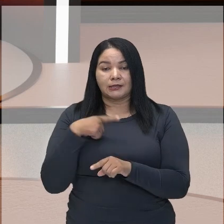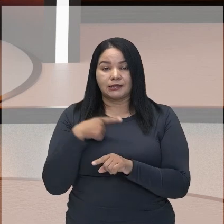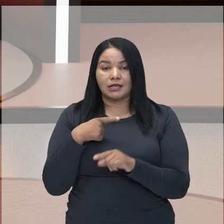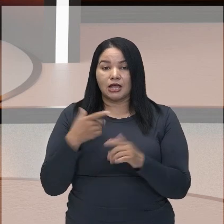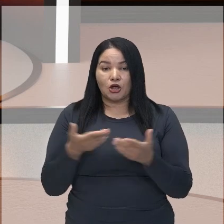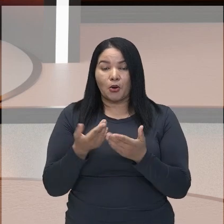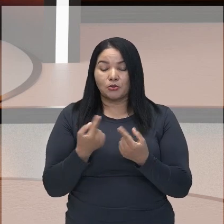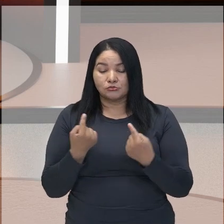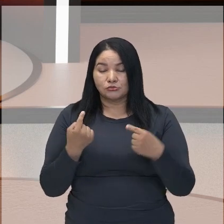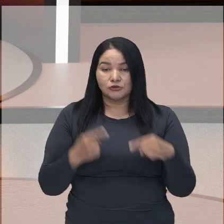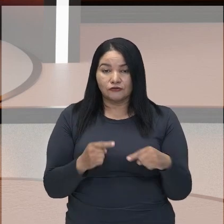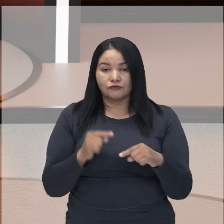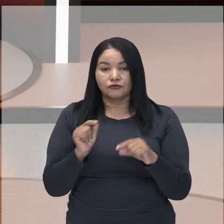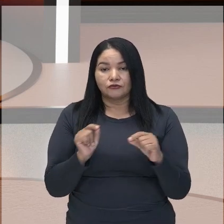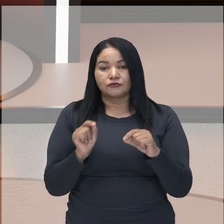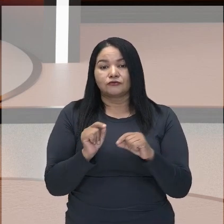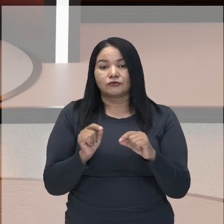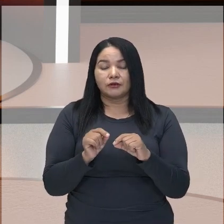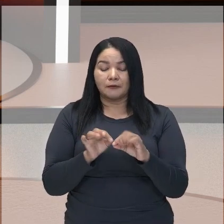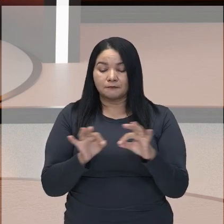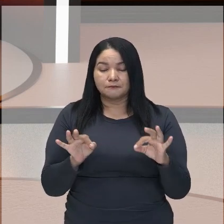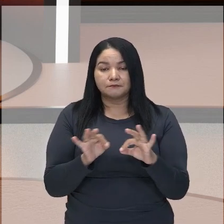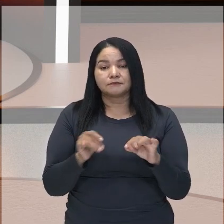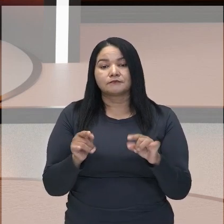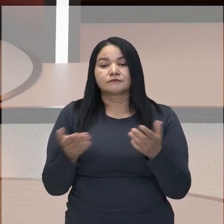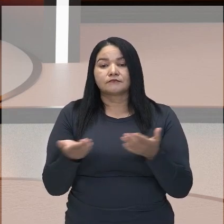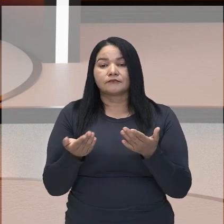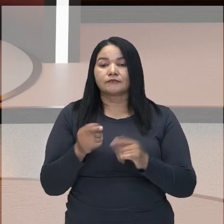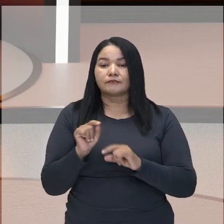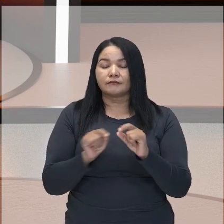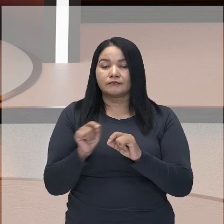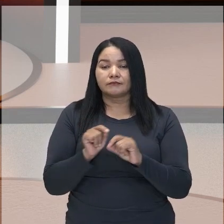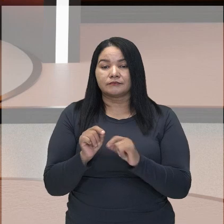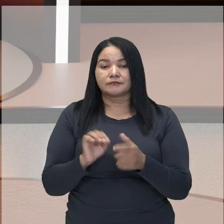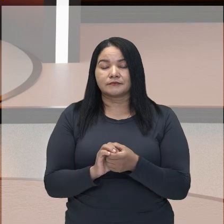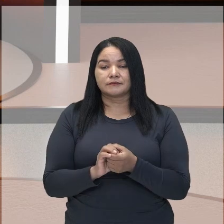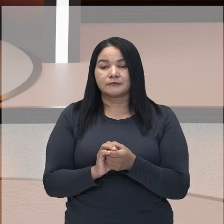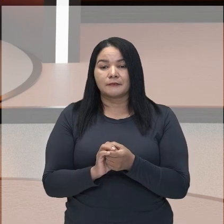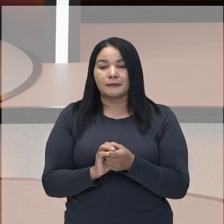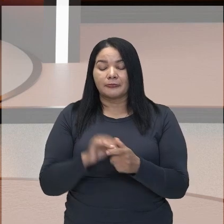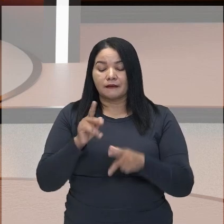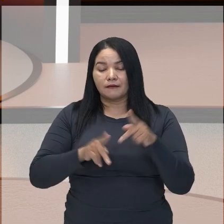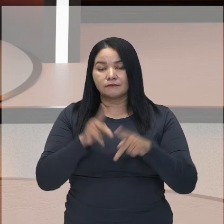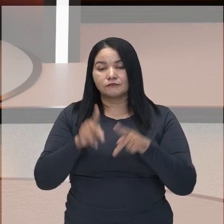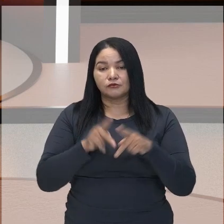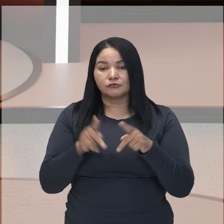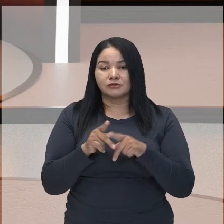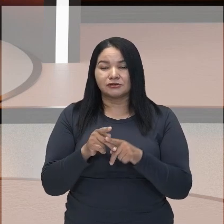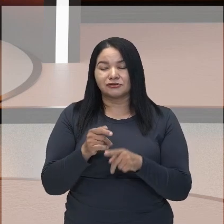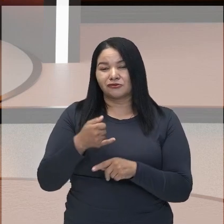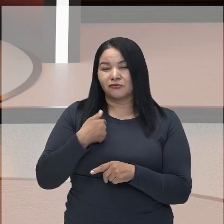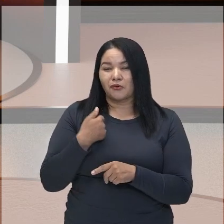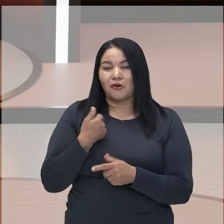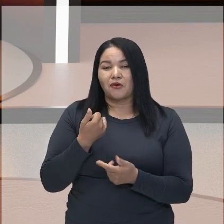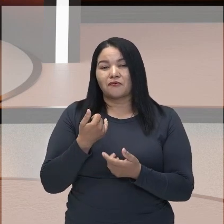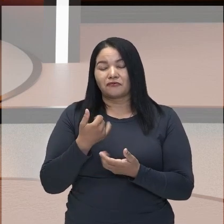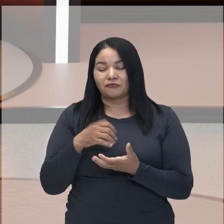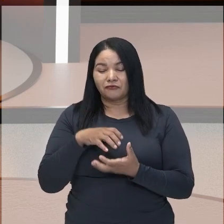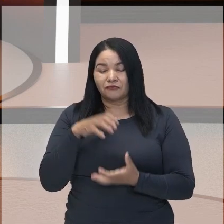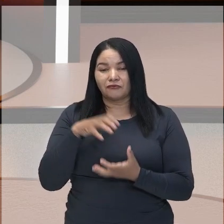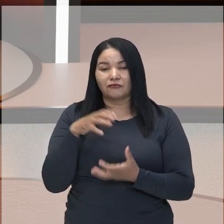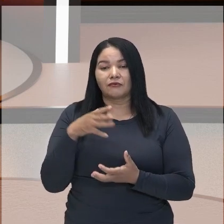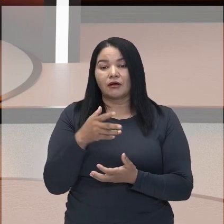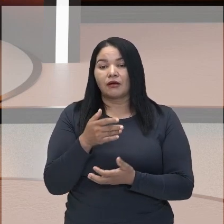desafios demográficos no Japão, e um deles vai ser o envelhecimento populacional, né? Esse rápido envelhecimento aí da população